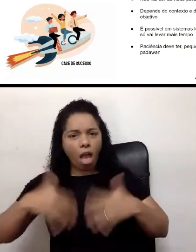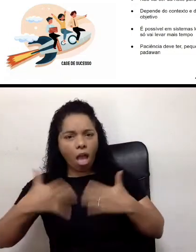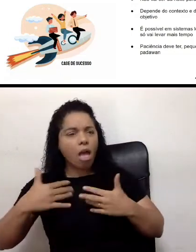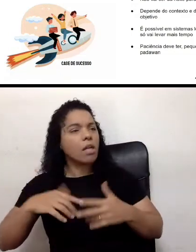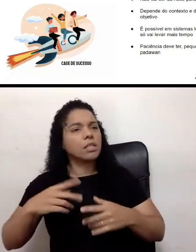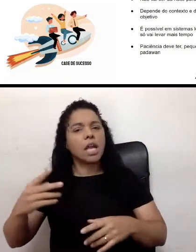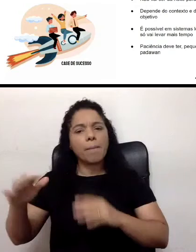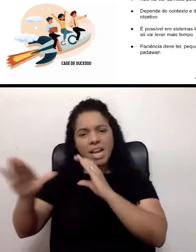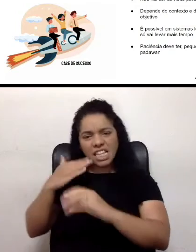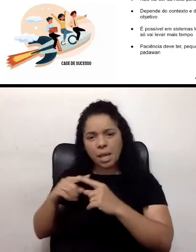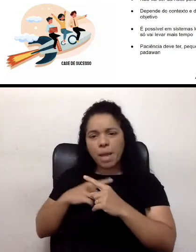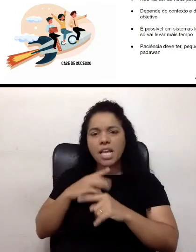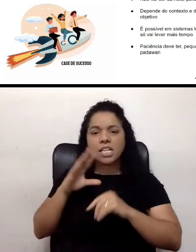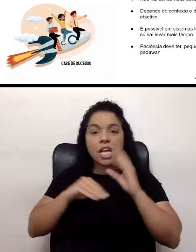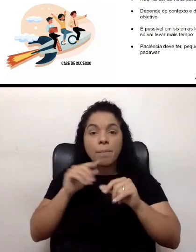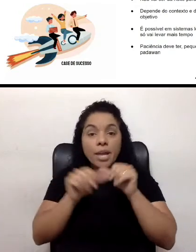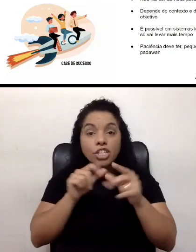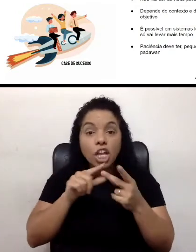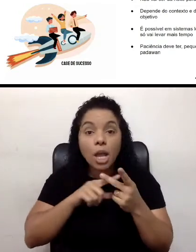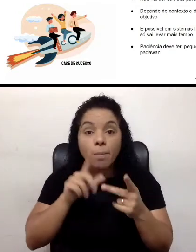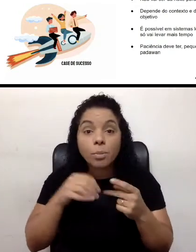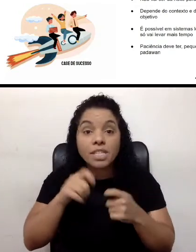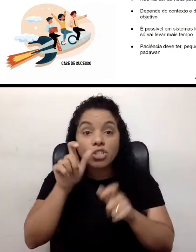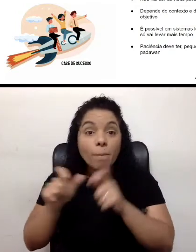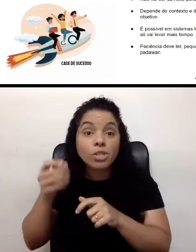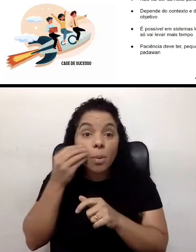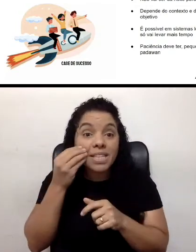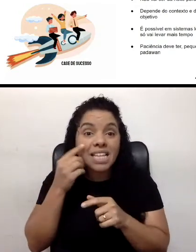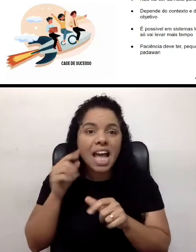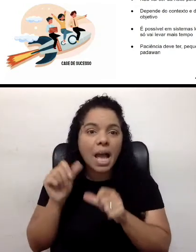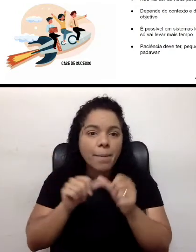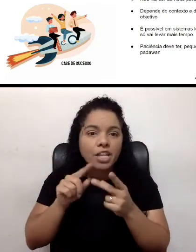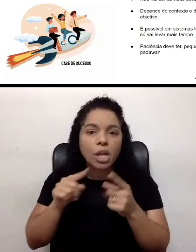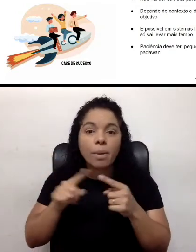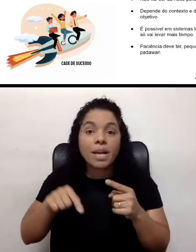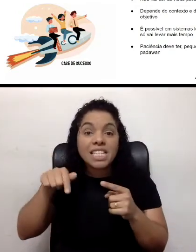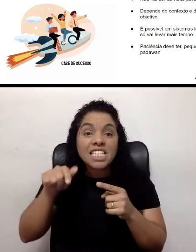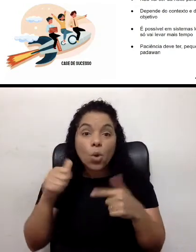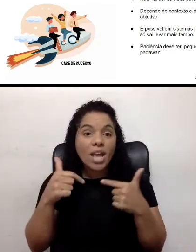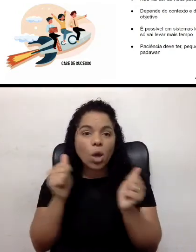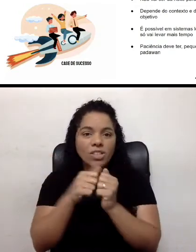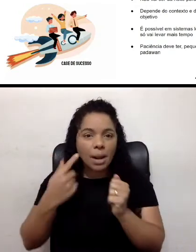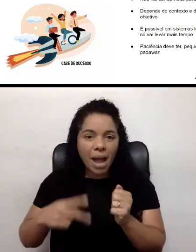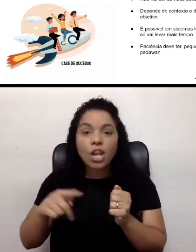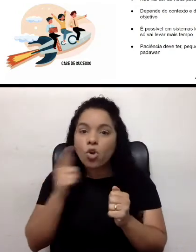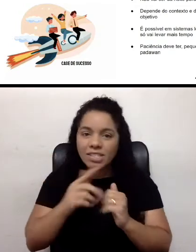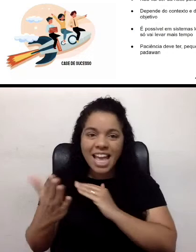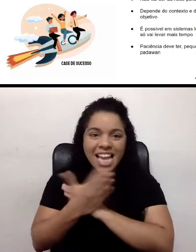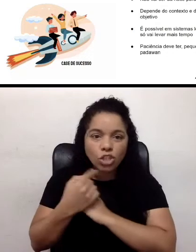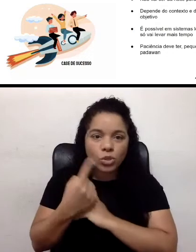assim, mexemos nas procedures do banco e precisamos de alguém para testar. Mas o nosso QA não trabalha mais com a gente. Vocês conseguem